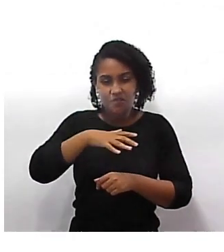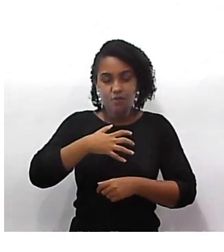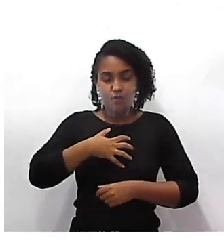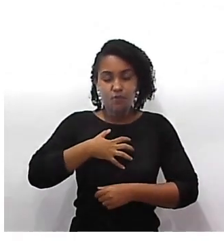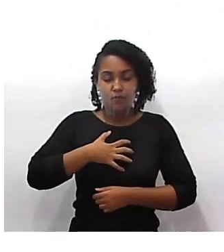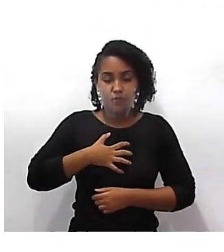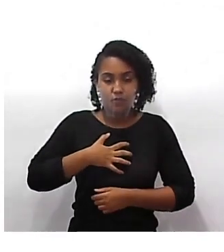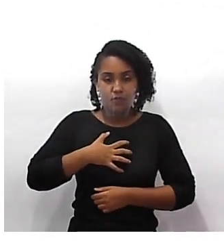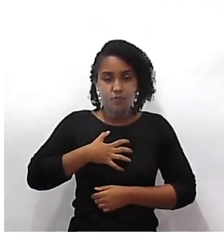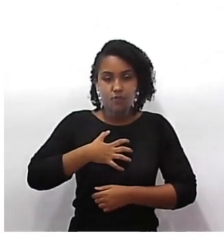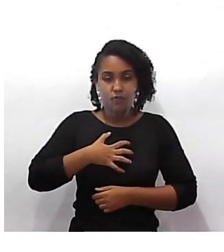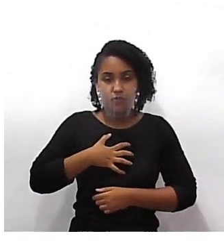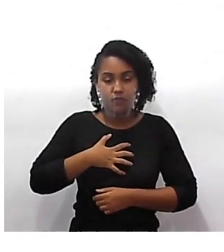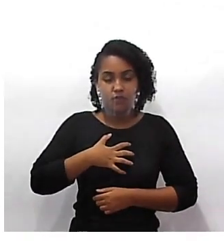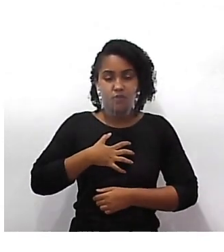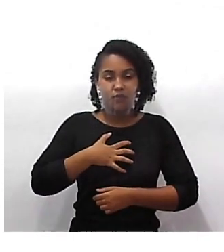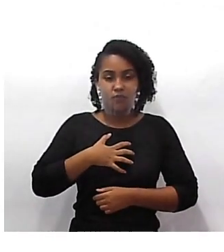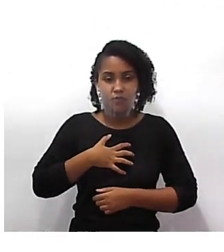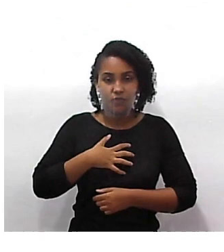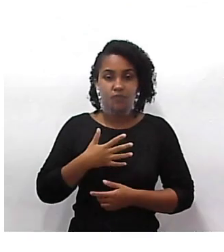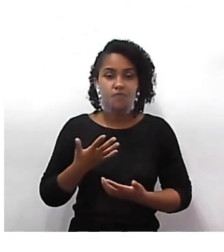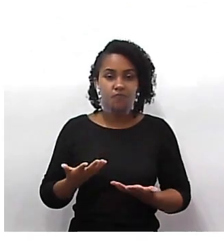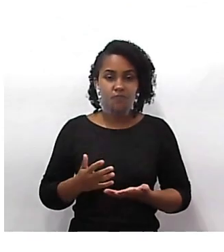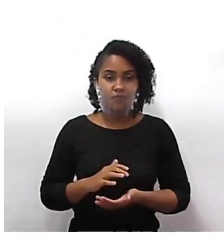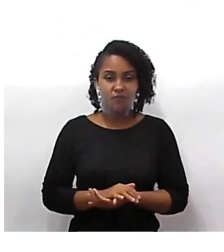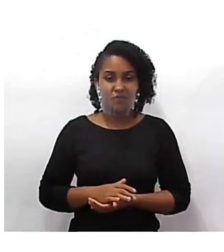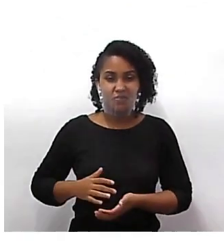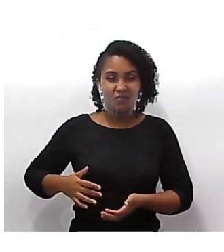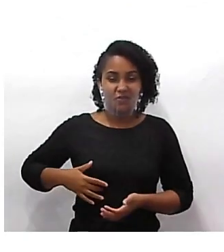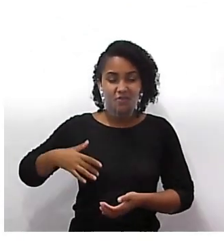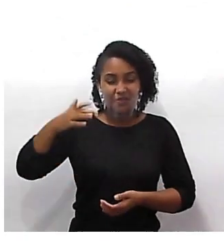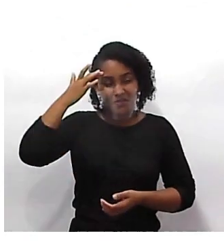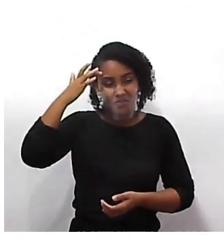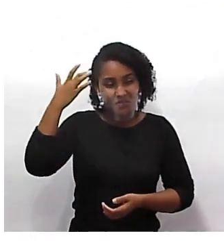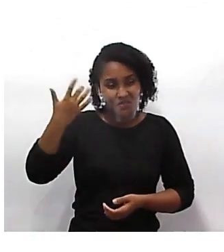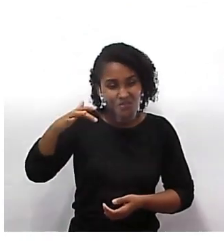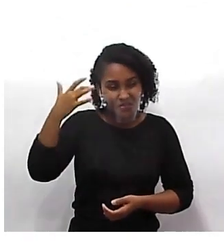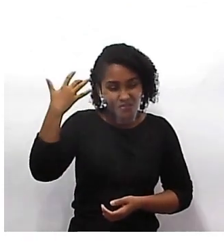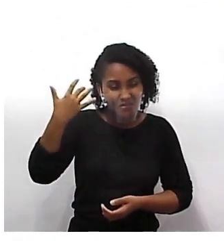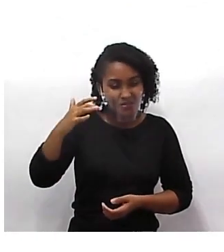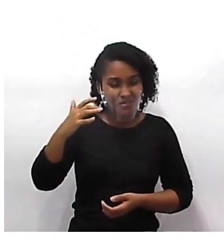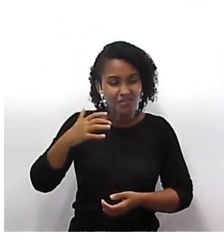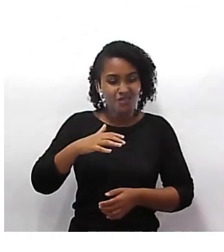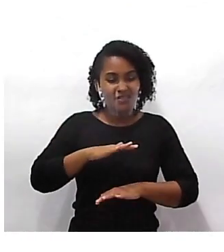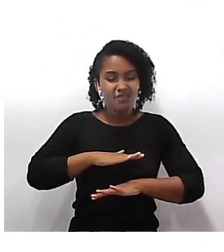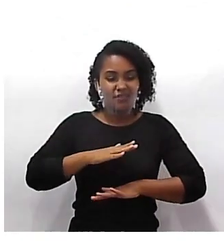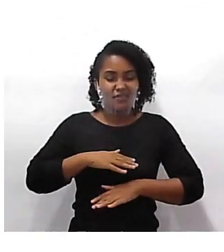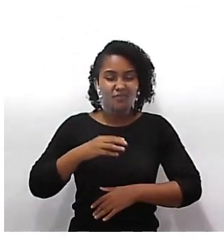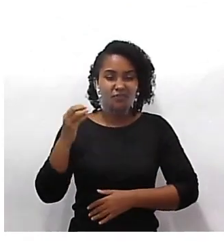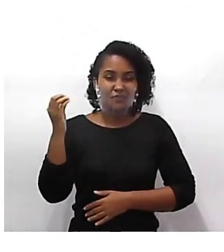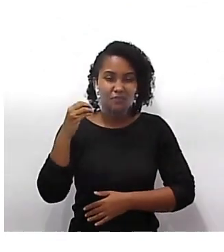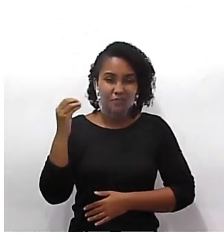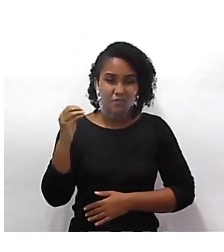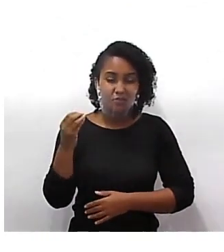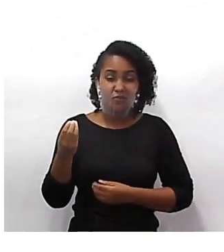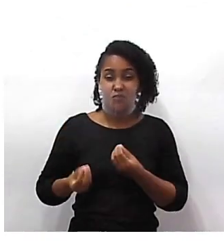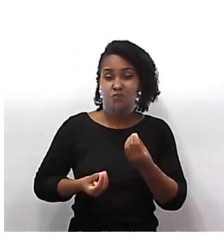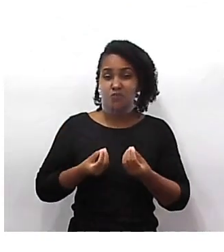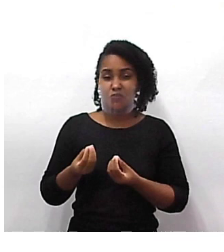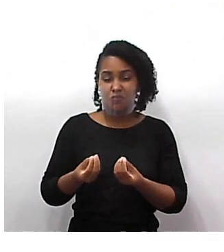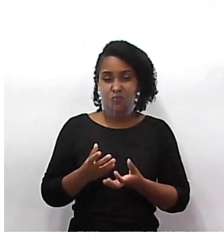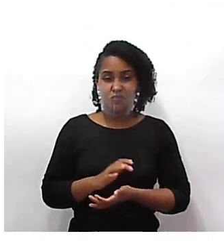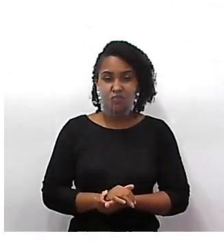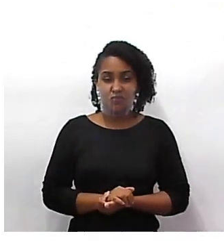tosse, dificuldade para respirar, dores de cabeça, fraqueza no corpo. Como